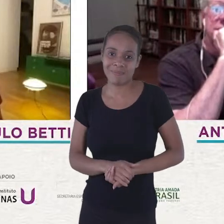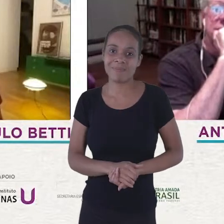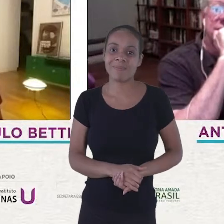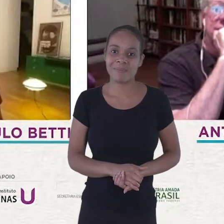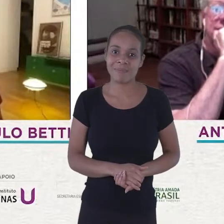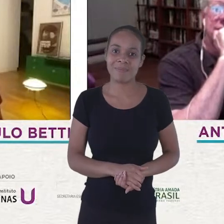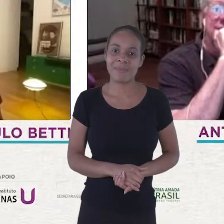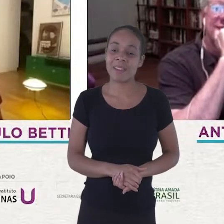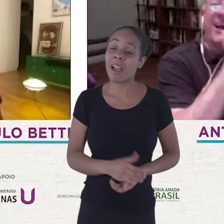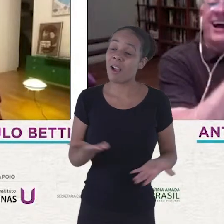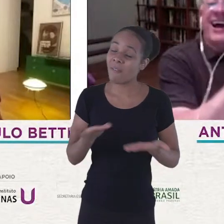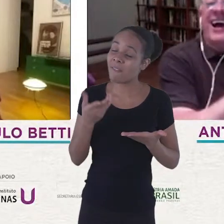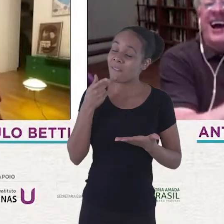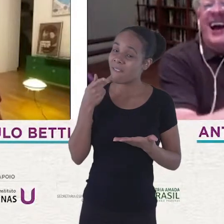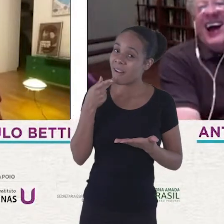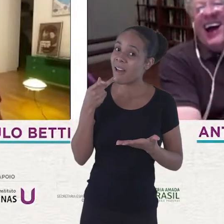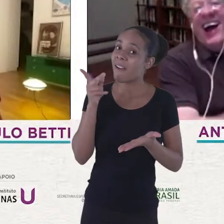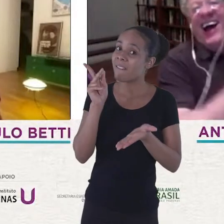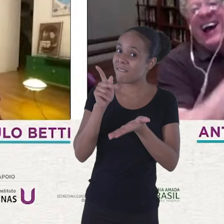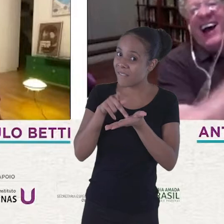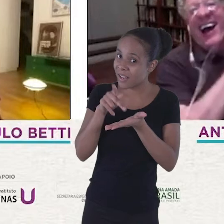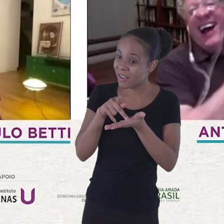aguardem.